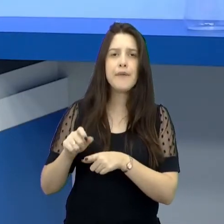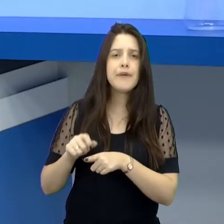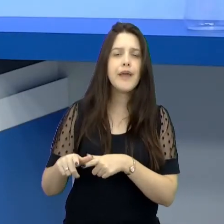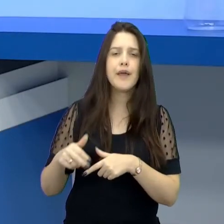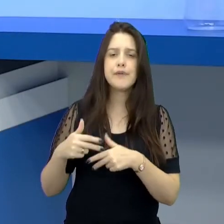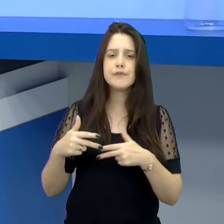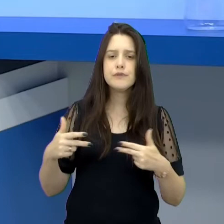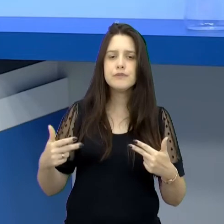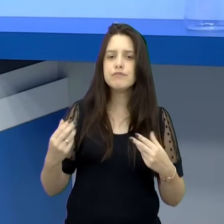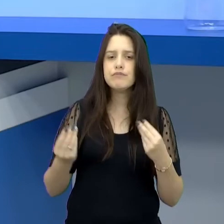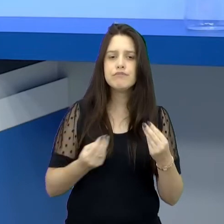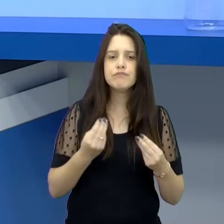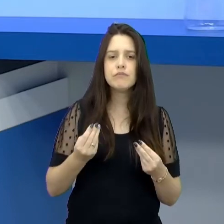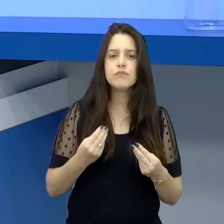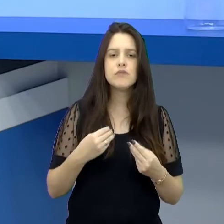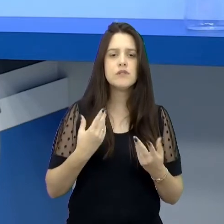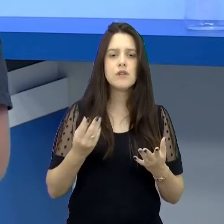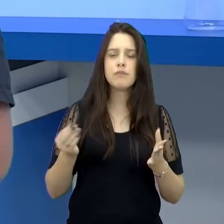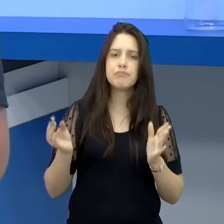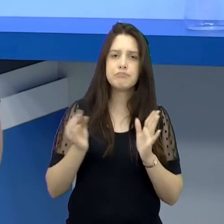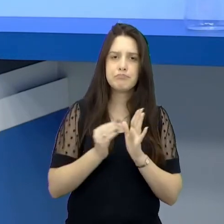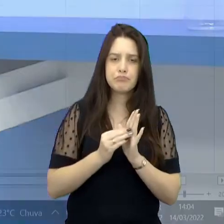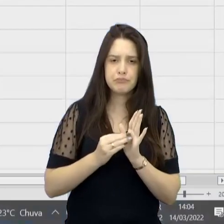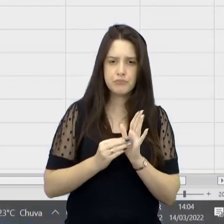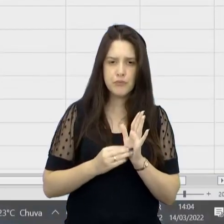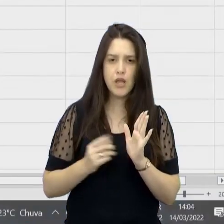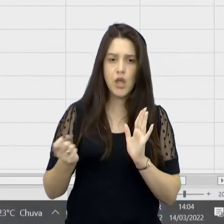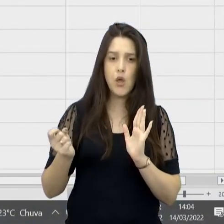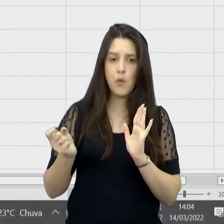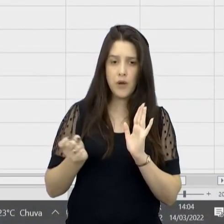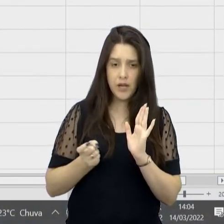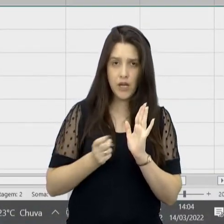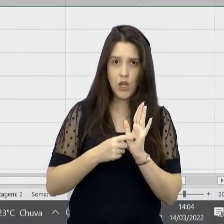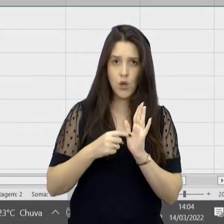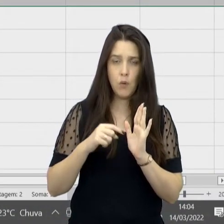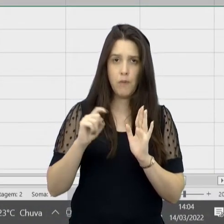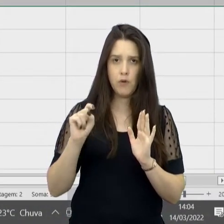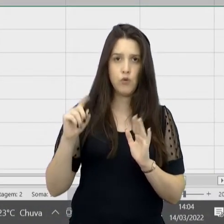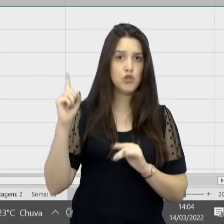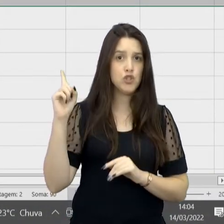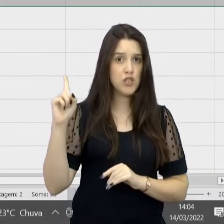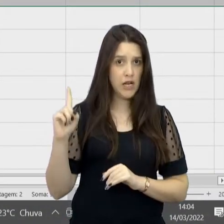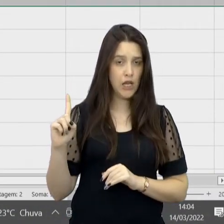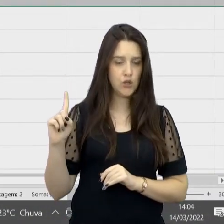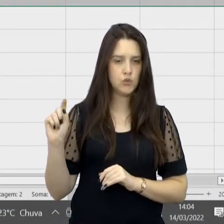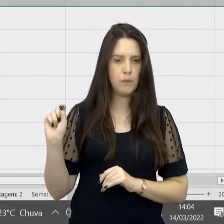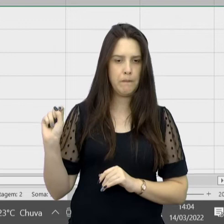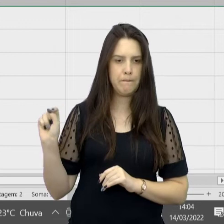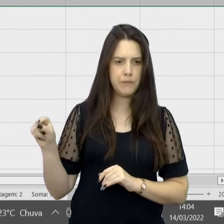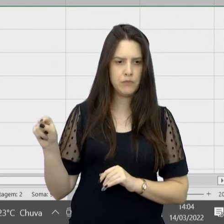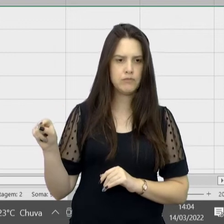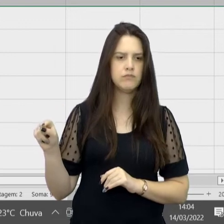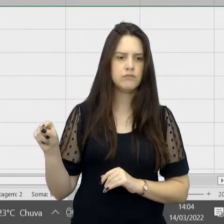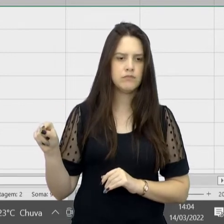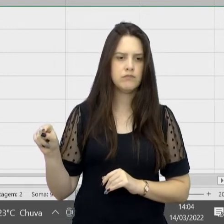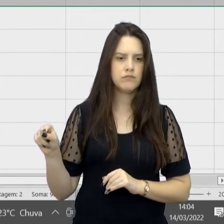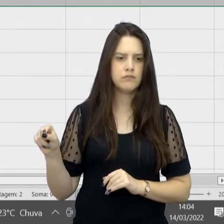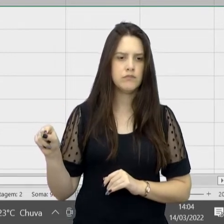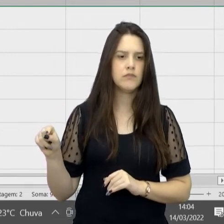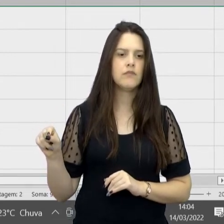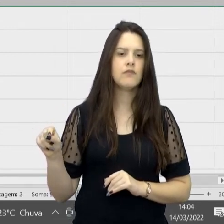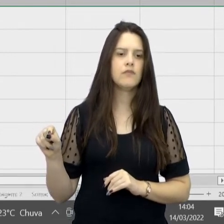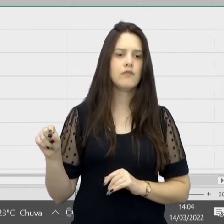paga, de R$400. Então eu clico com o botão direito aí no 13 e eu vou colocar